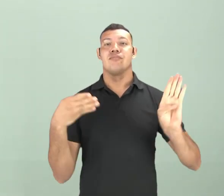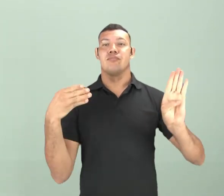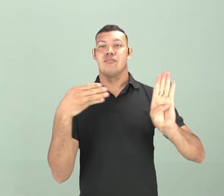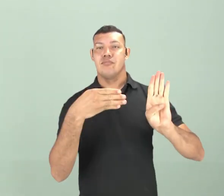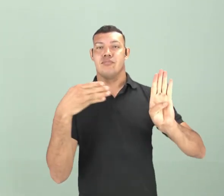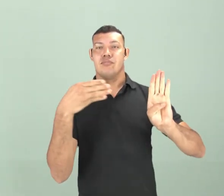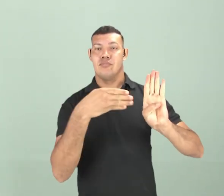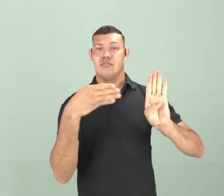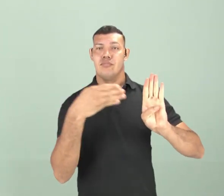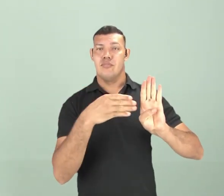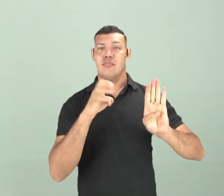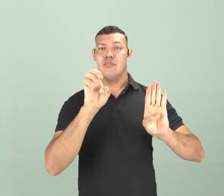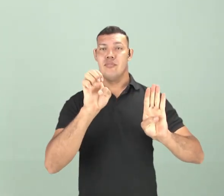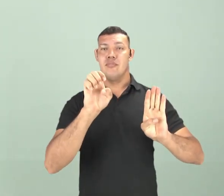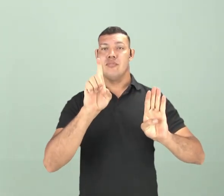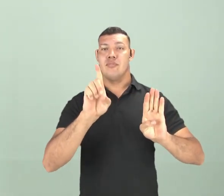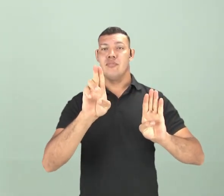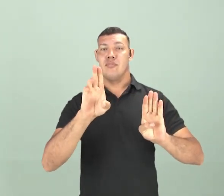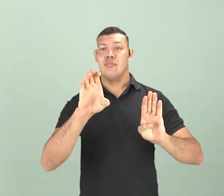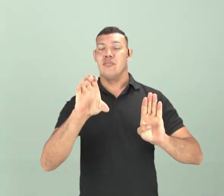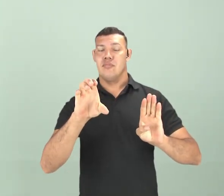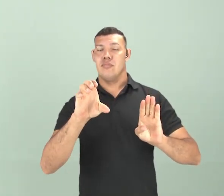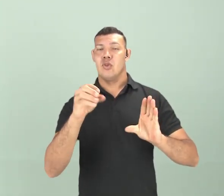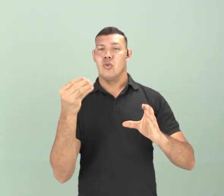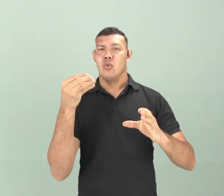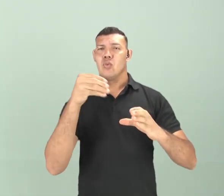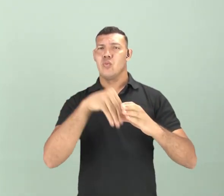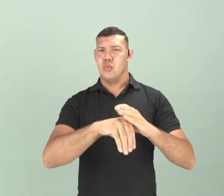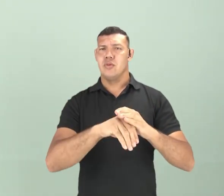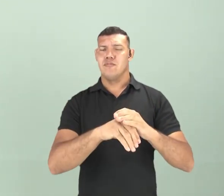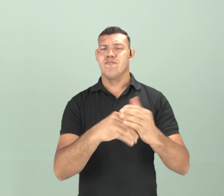Eduque. Lá vai conter essa aula e outras